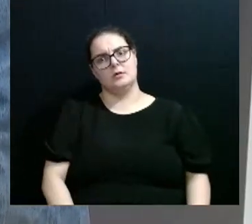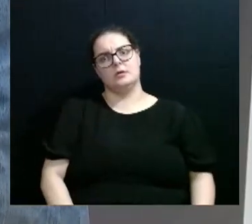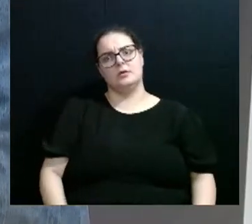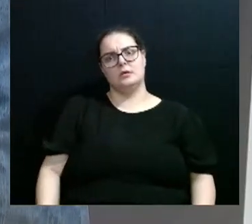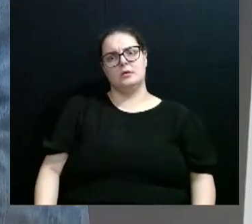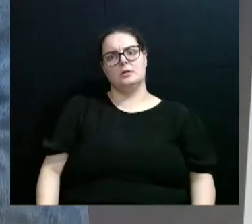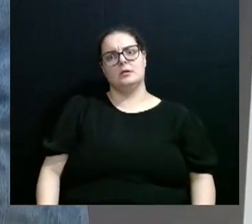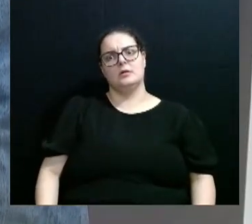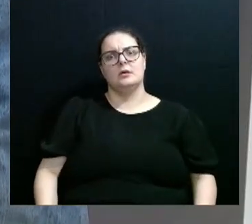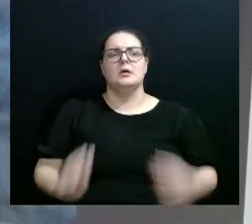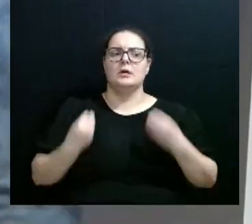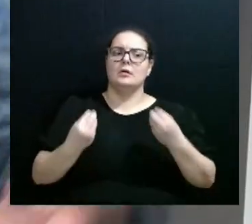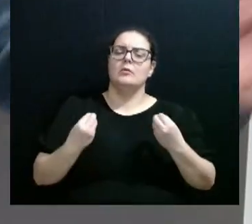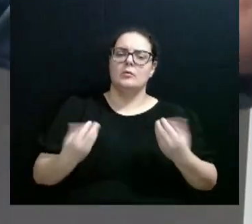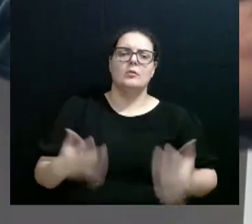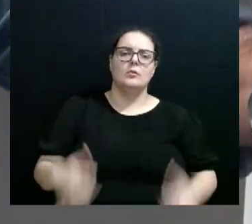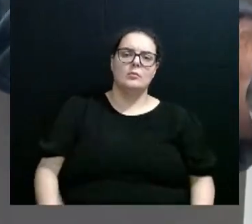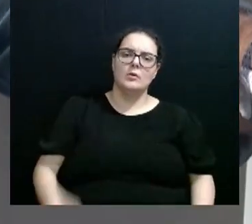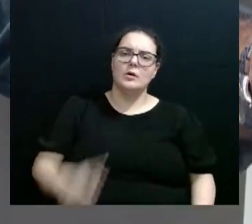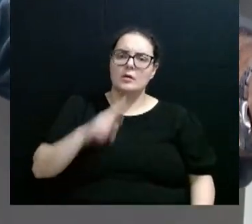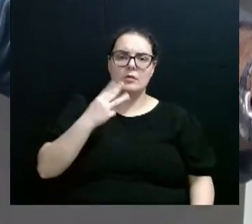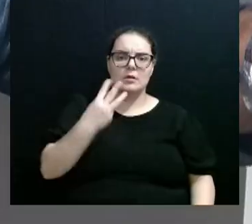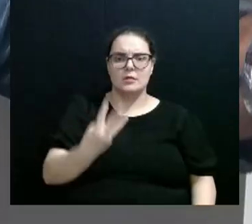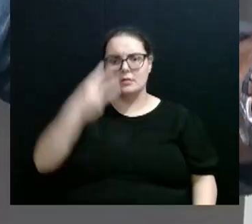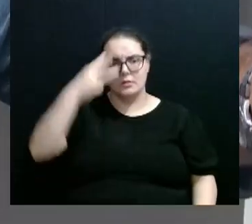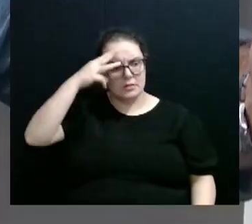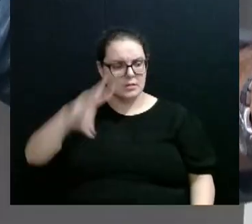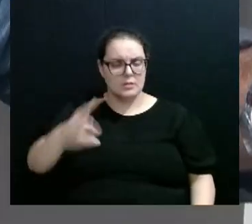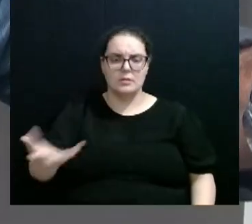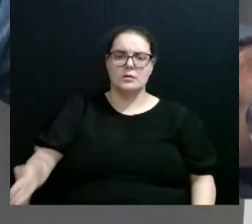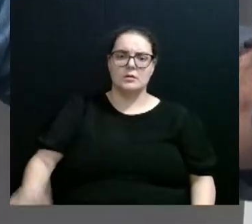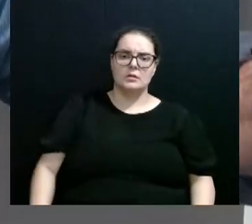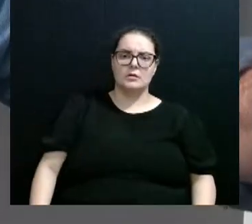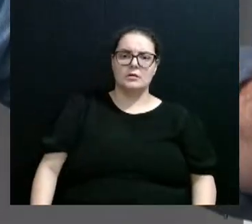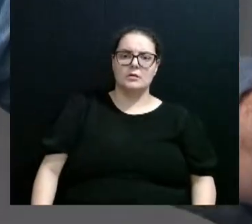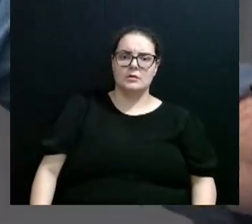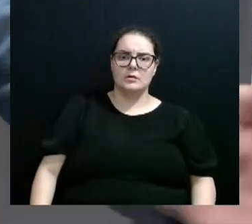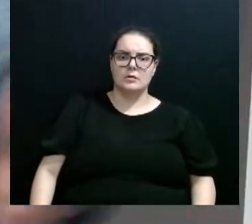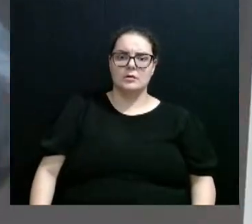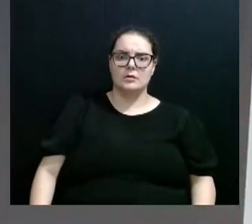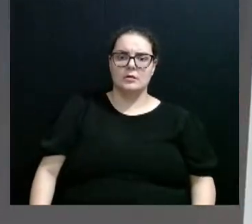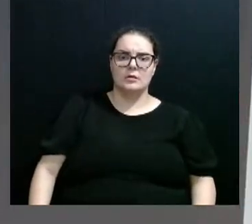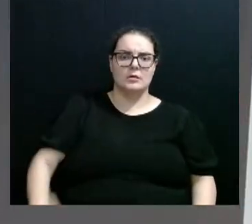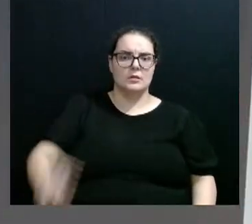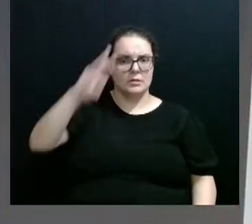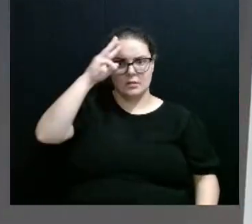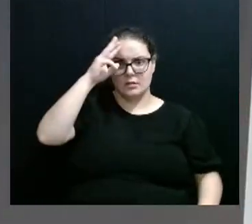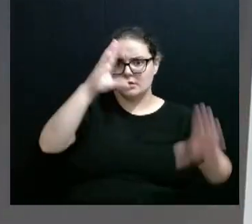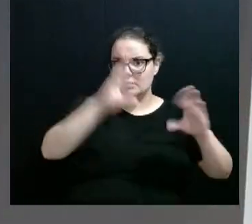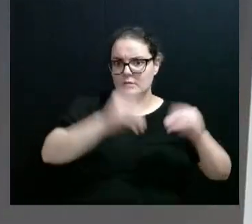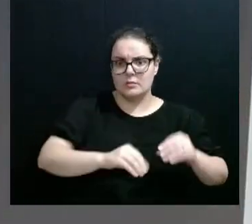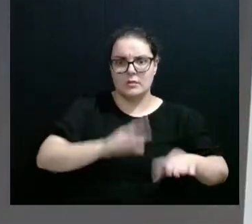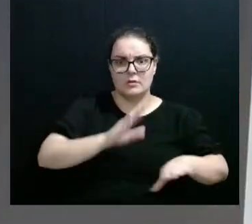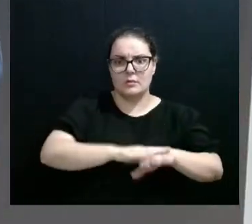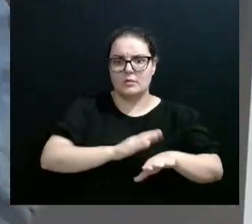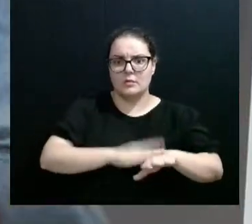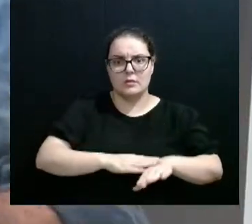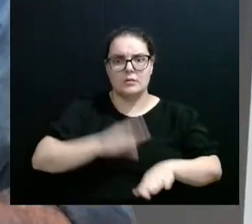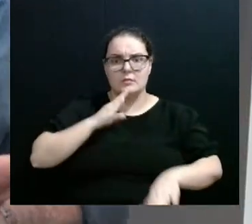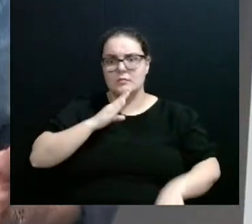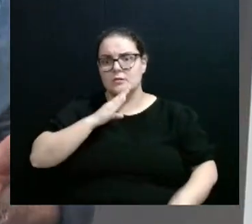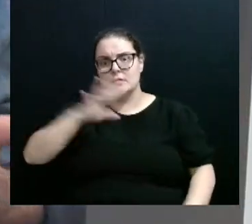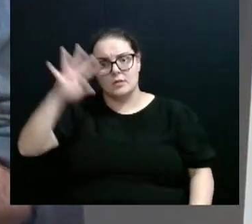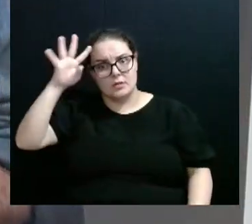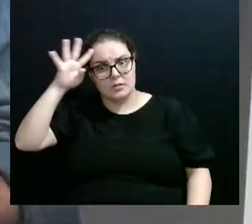reciprocidade. Cara, meu bar foi arrebentado na terça-feira à noite. Para mim fazer o bar funcionar na quarta-feira, que é o dia que eu começo a trabalhar,